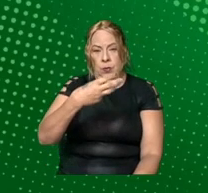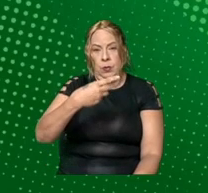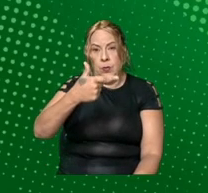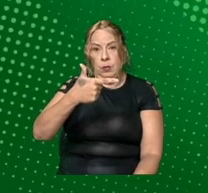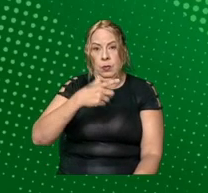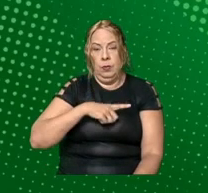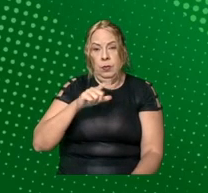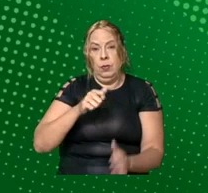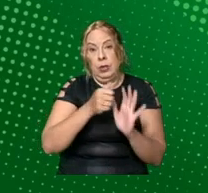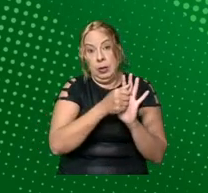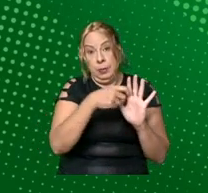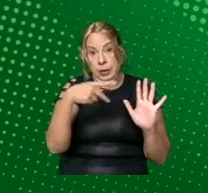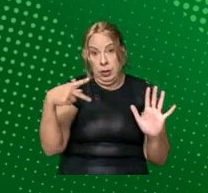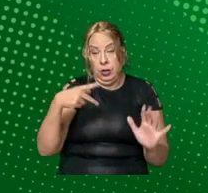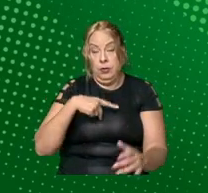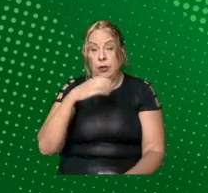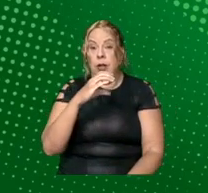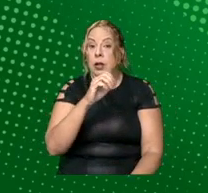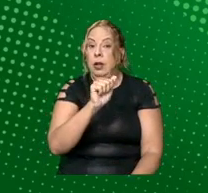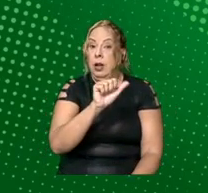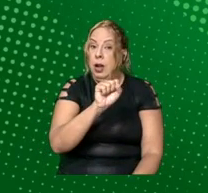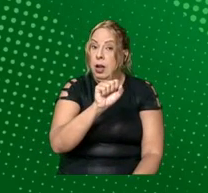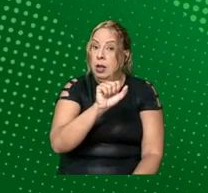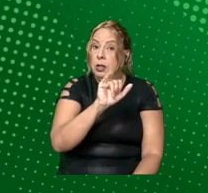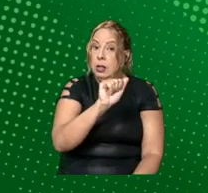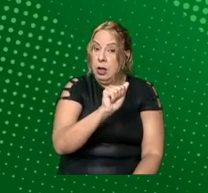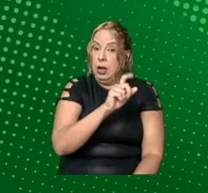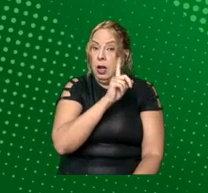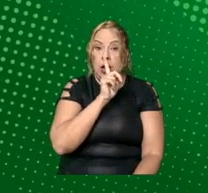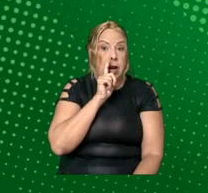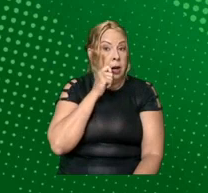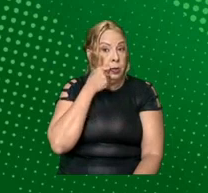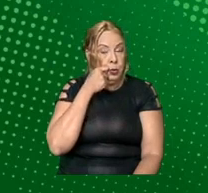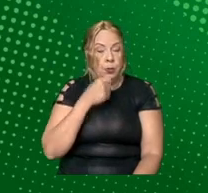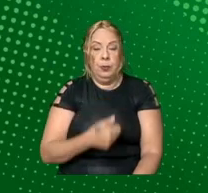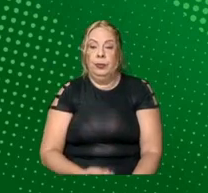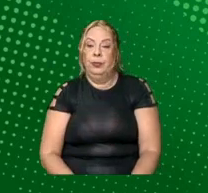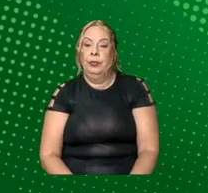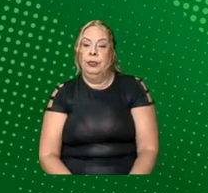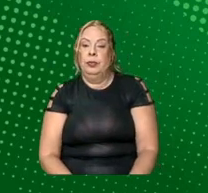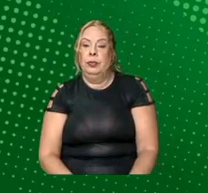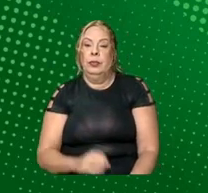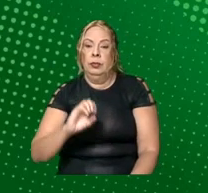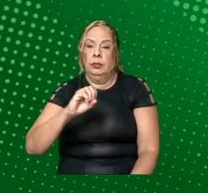561132, Cássia de Aracaju, pelo aplicativo, leva R$500. E aqui, ó,